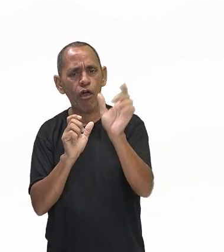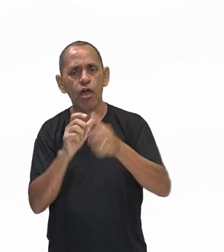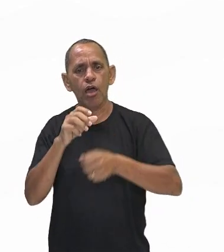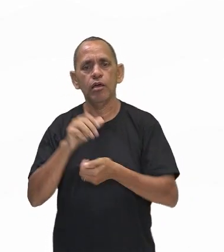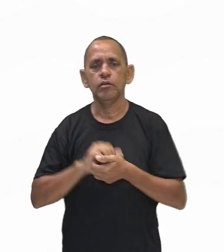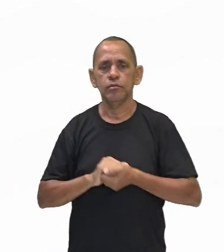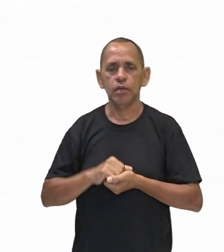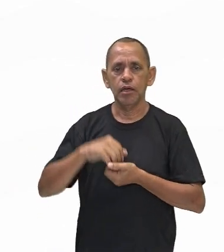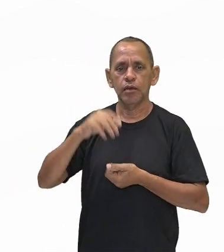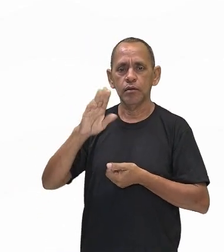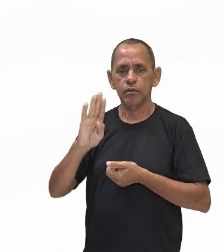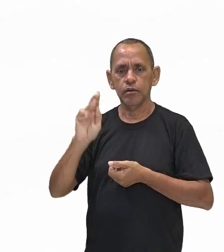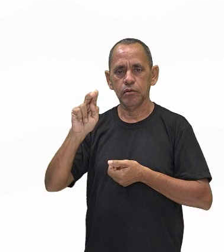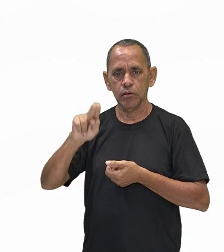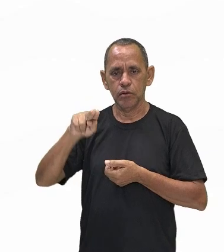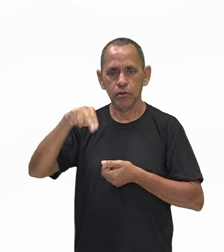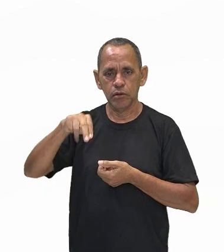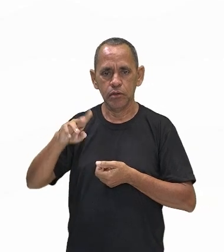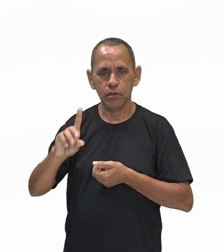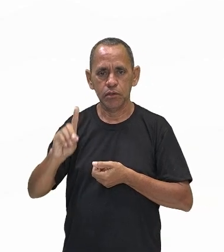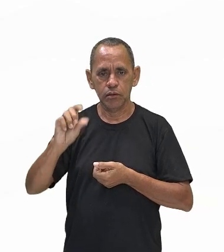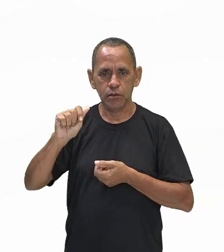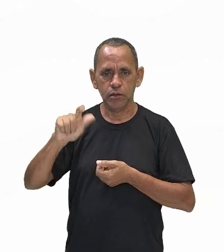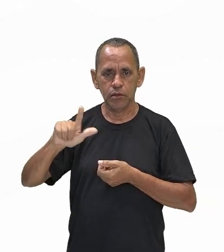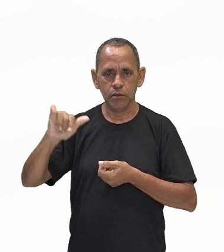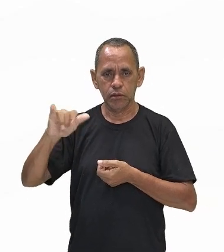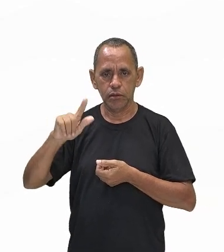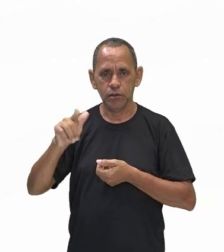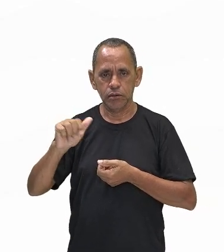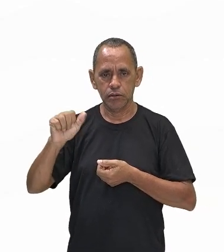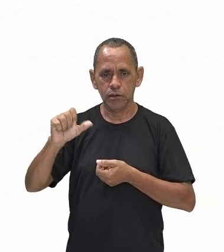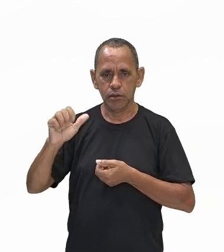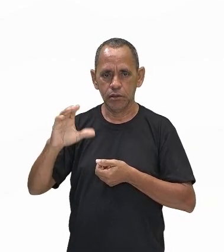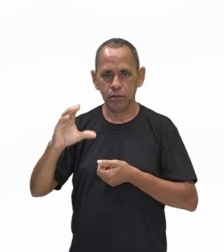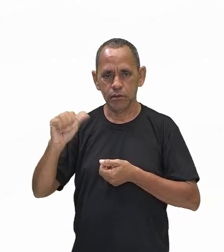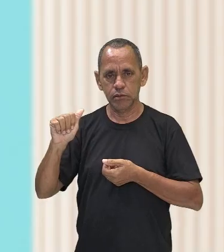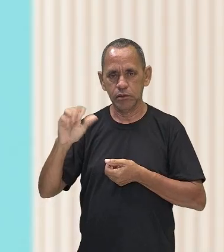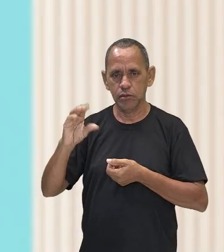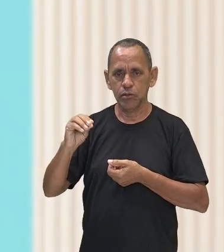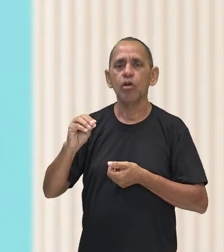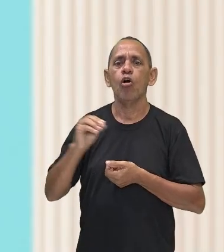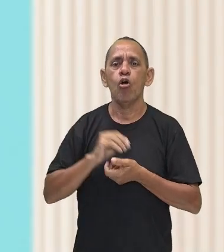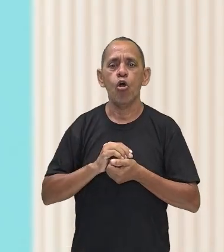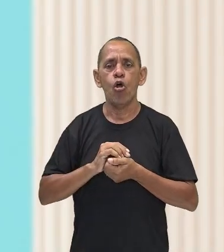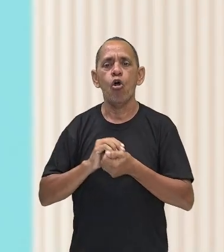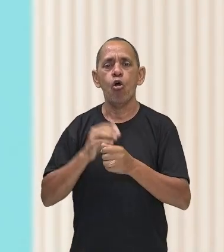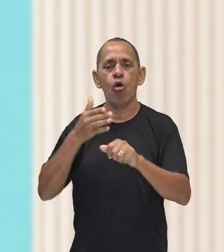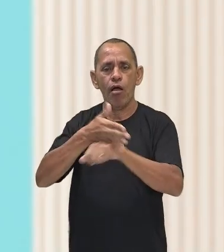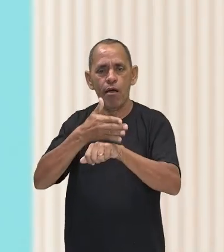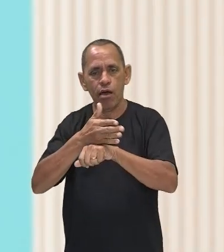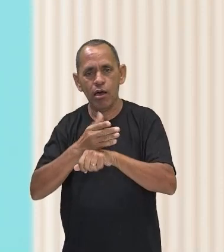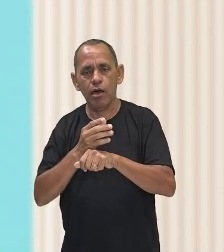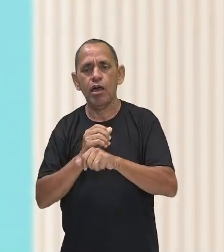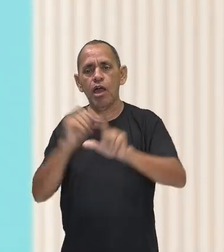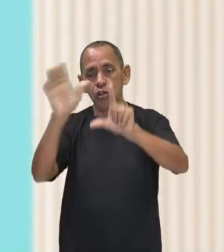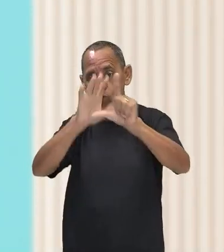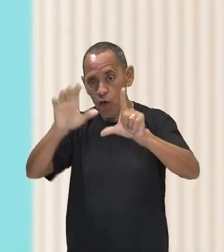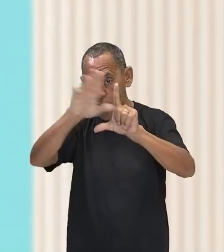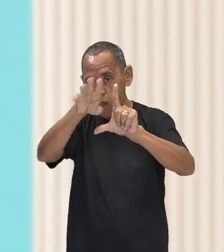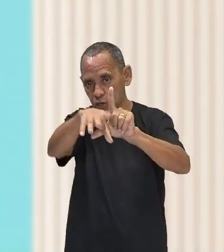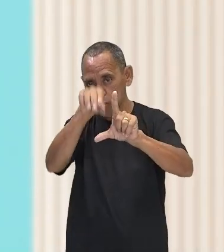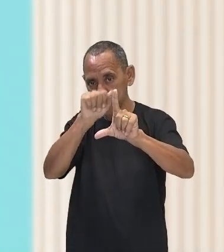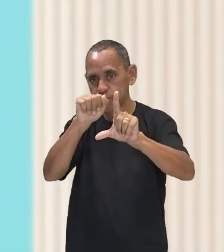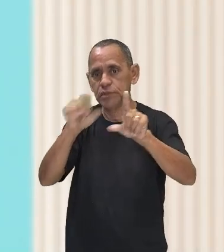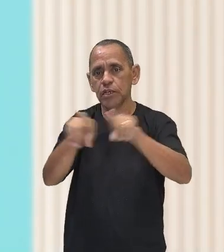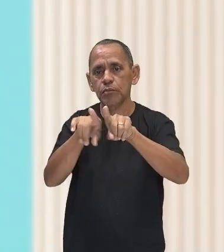do rap acessem pelo QR Code e vocês vão chegar a essa conclusão tá bom agradeço